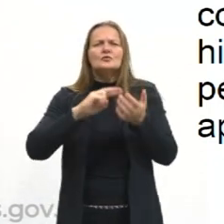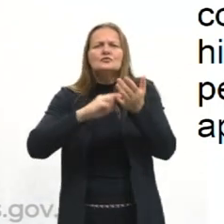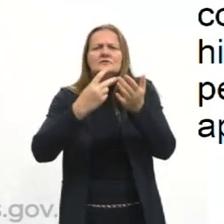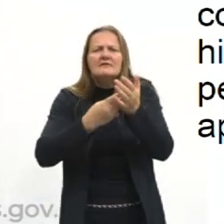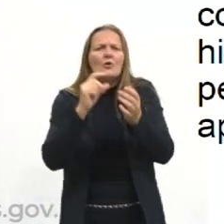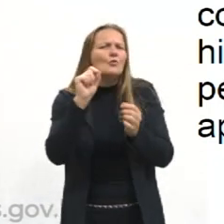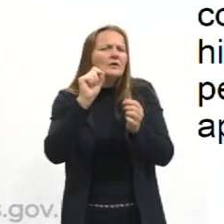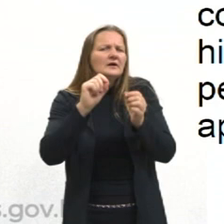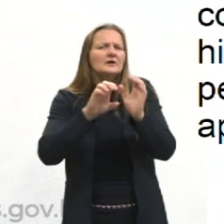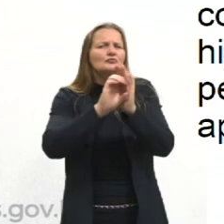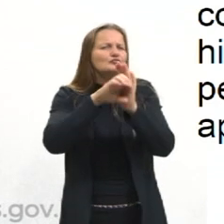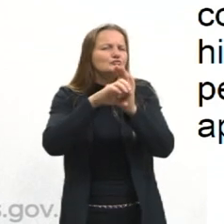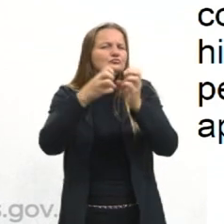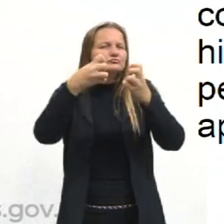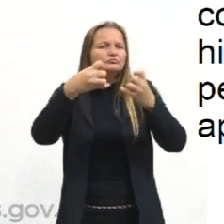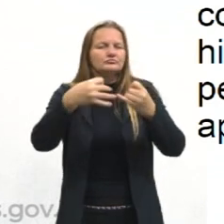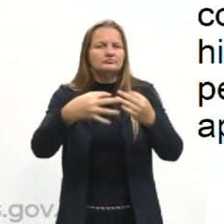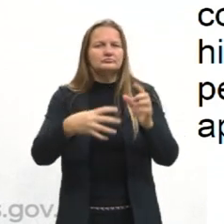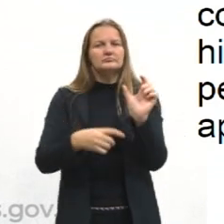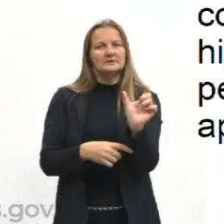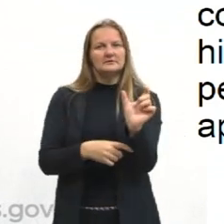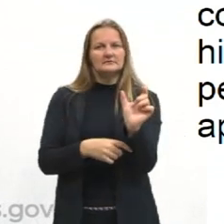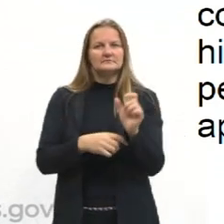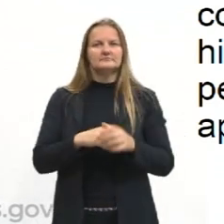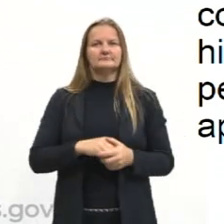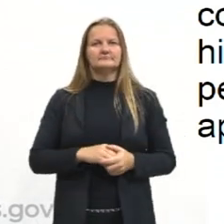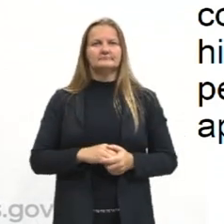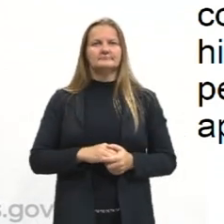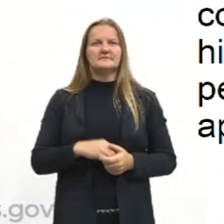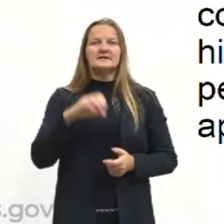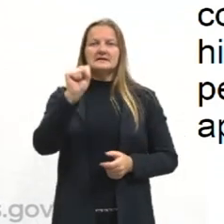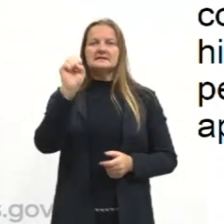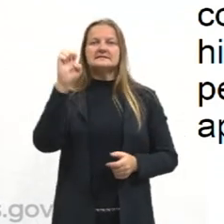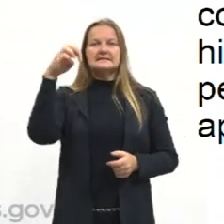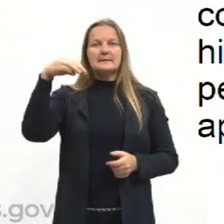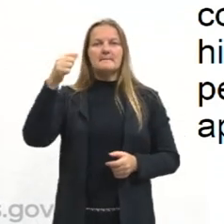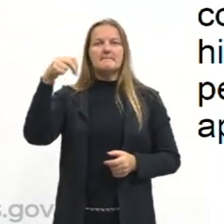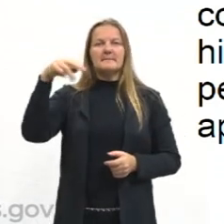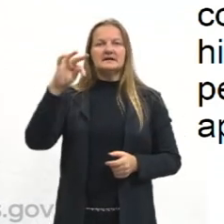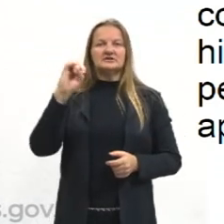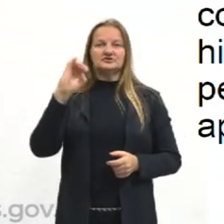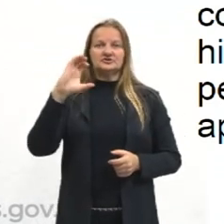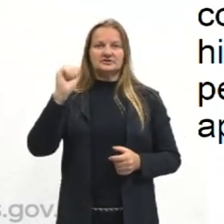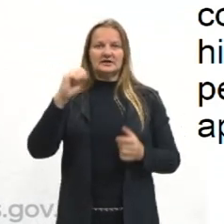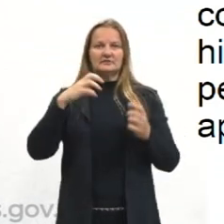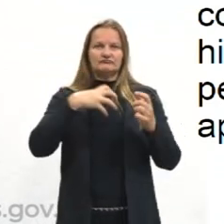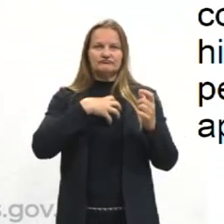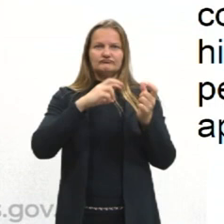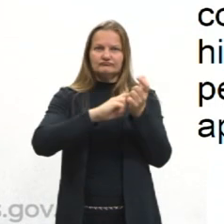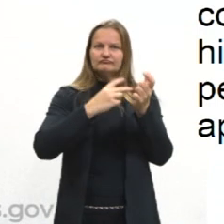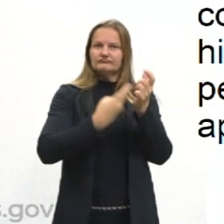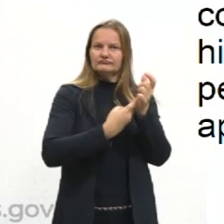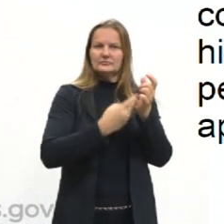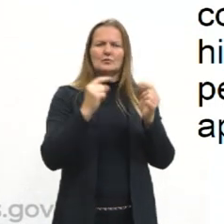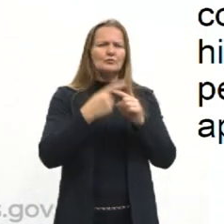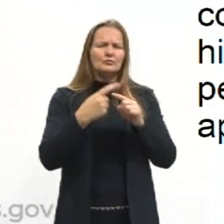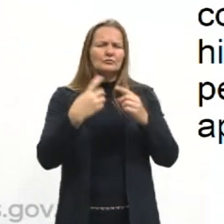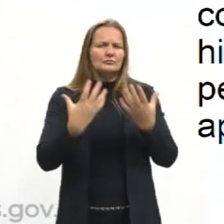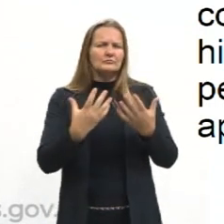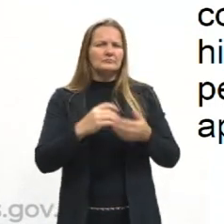significado das palavras bom então quando a gente pensa em significado figuras de linguagem que usa o